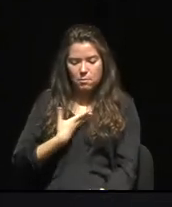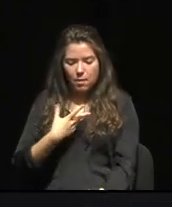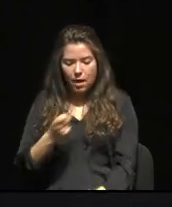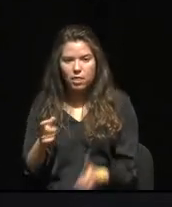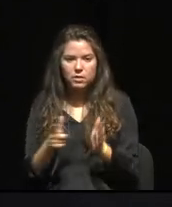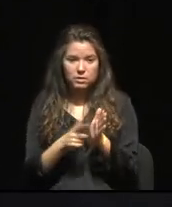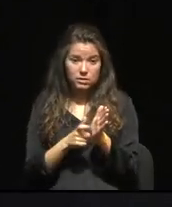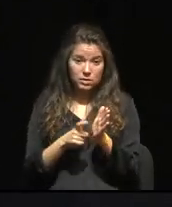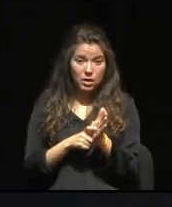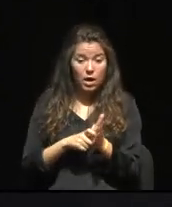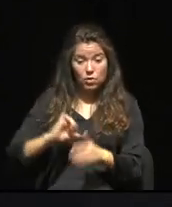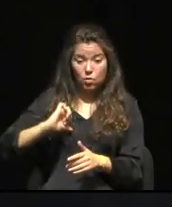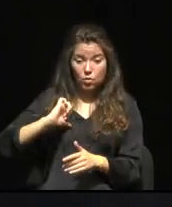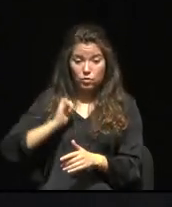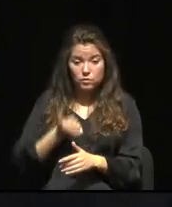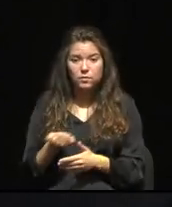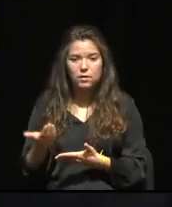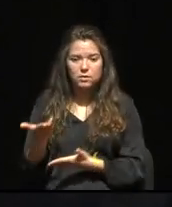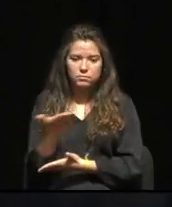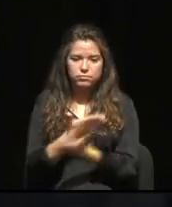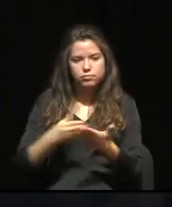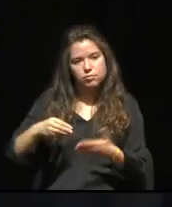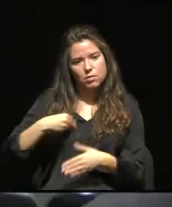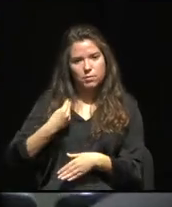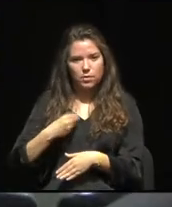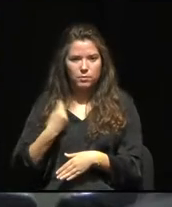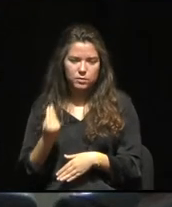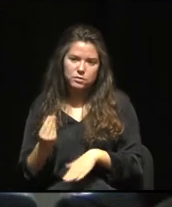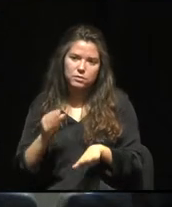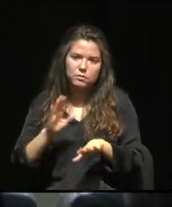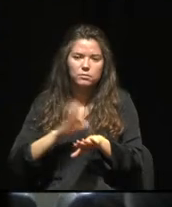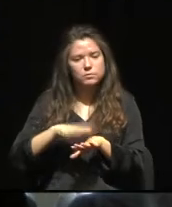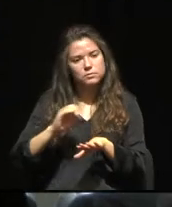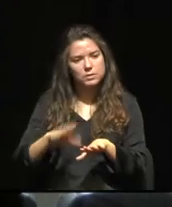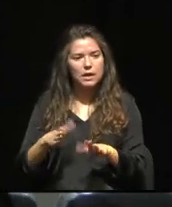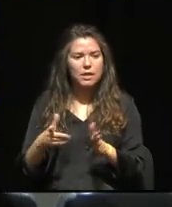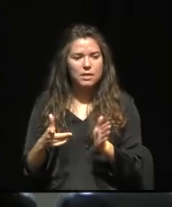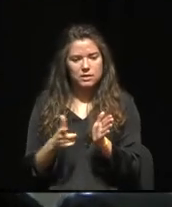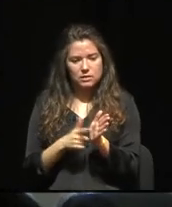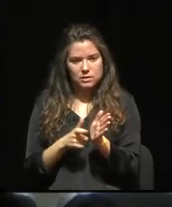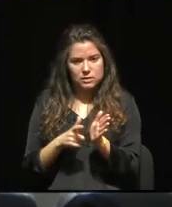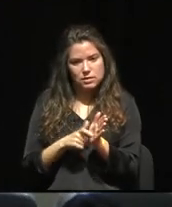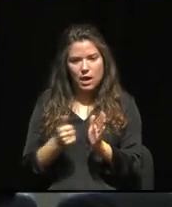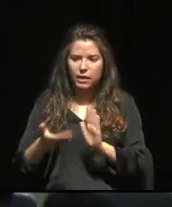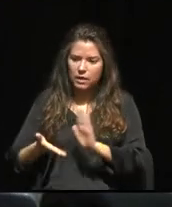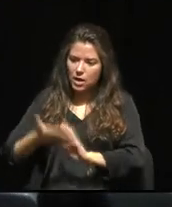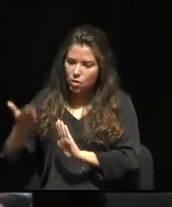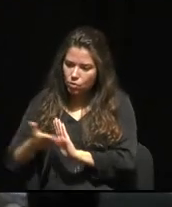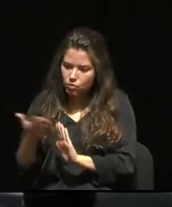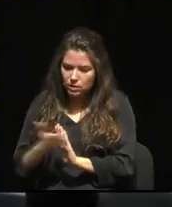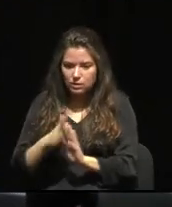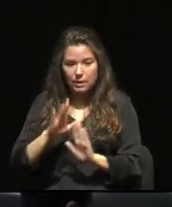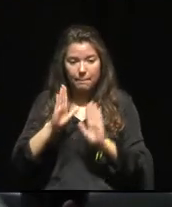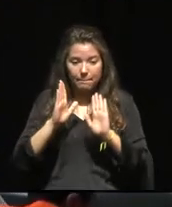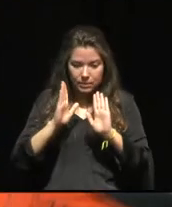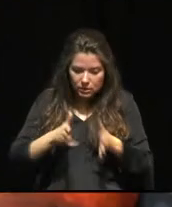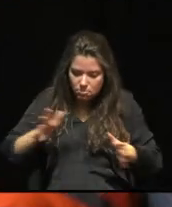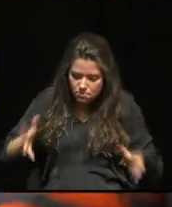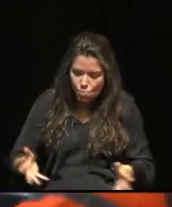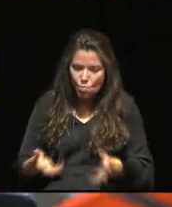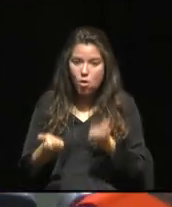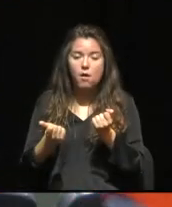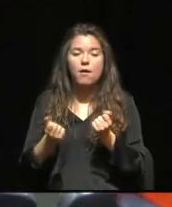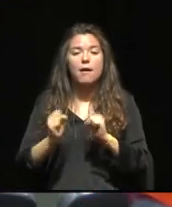necessidades Os Verdes partilham as preocupações sobre o estado atual da Tapada das necessidades e a urgência de ser reabilitada